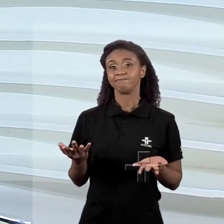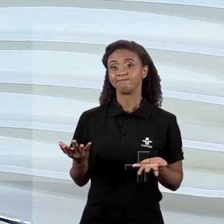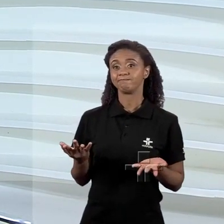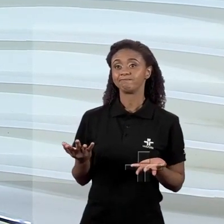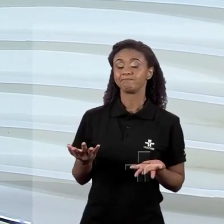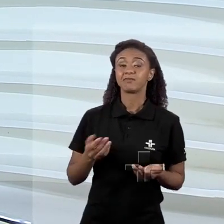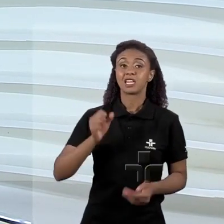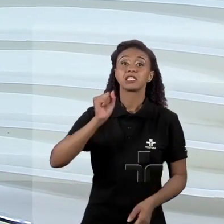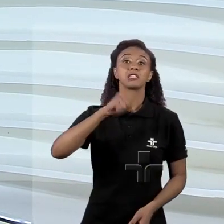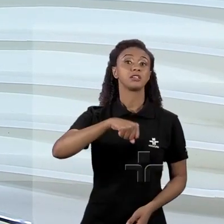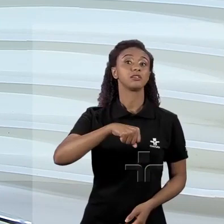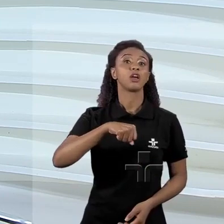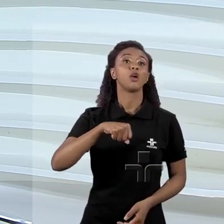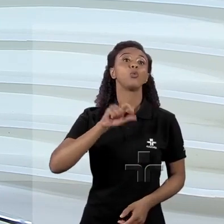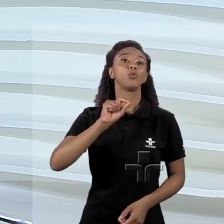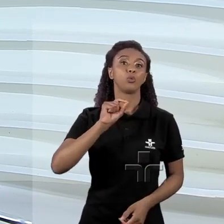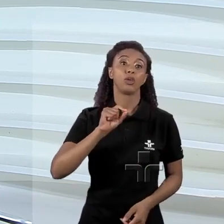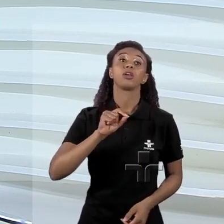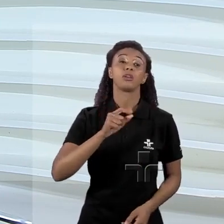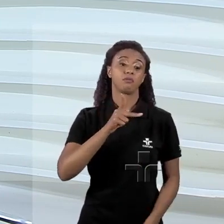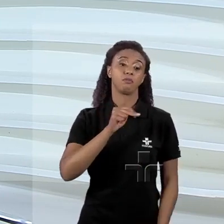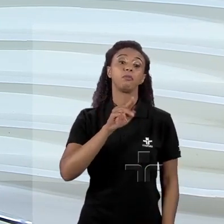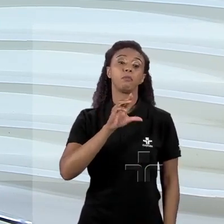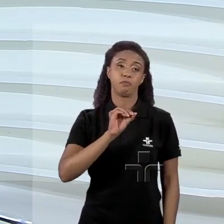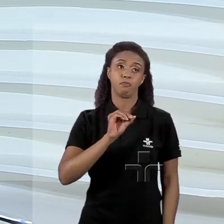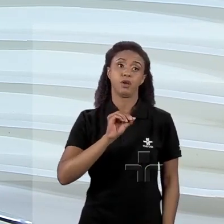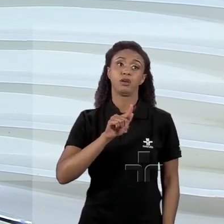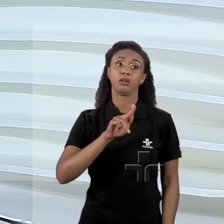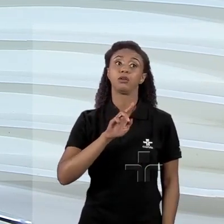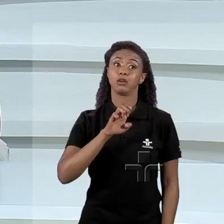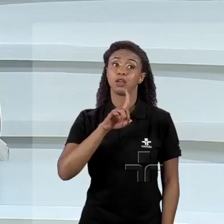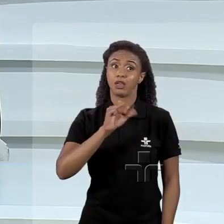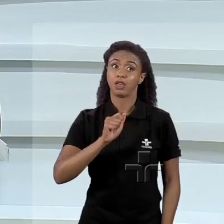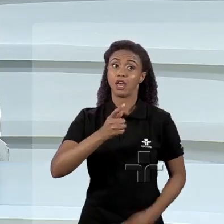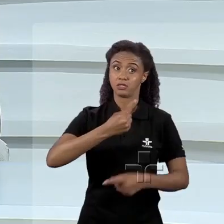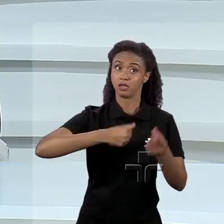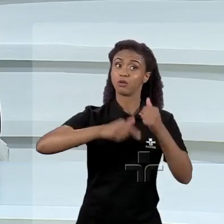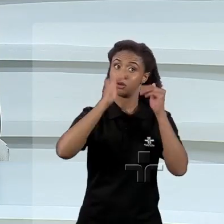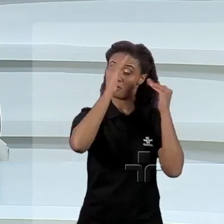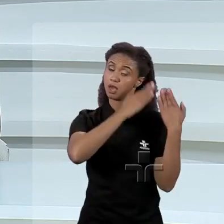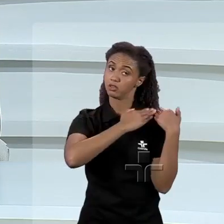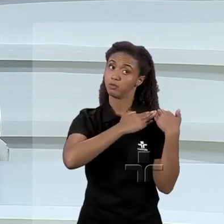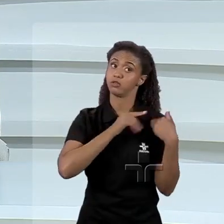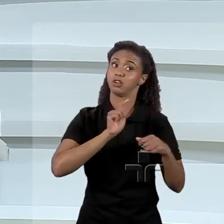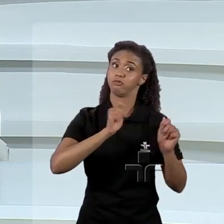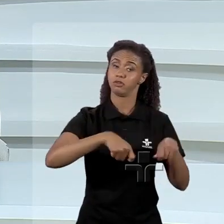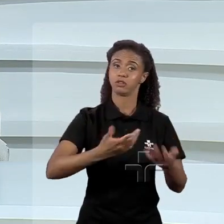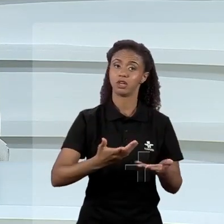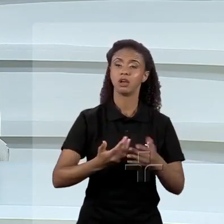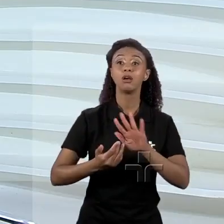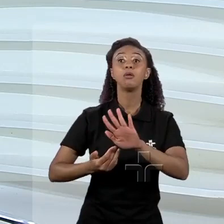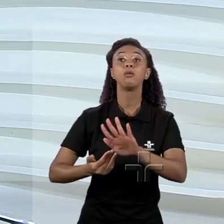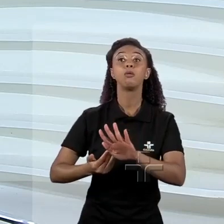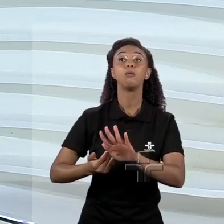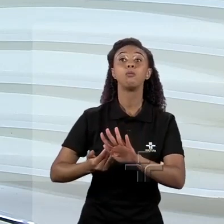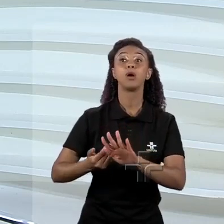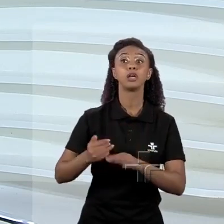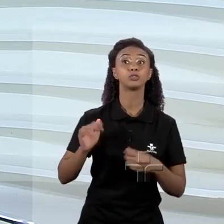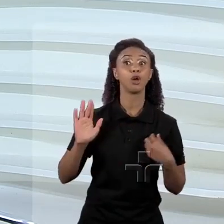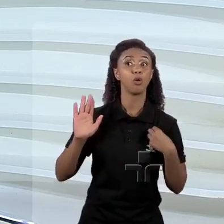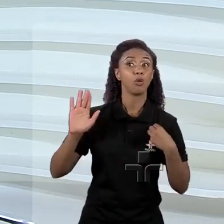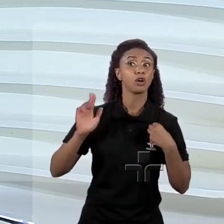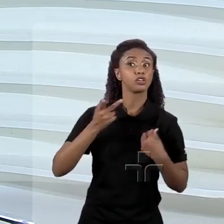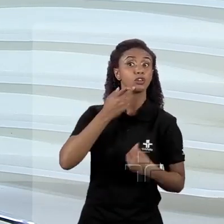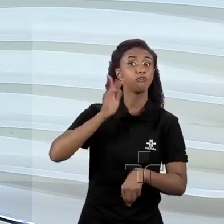Guedes, um economista respeitado até pelos seus opositores. Mas ele já foi várias vezes autorizado pelo próprio candidato. Não, eles